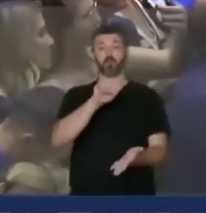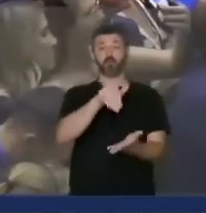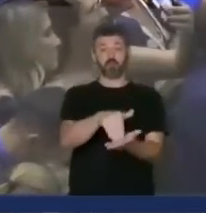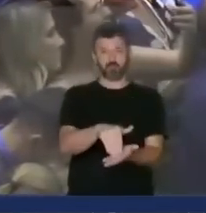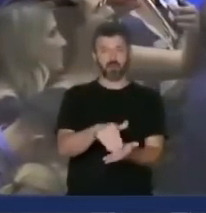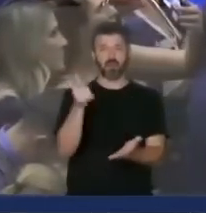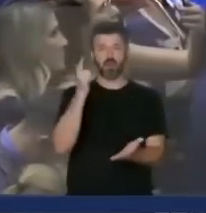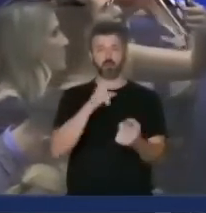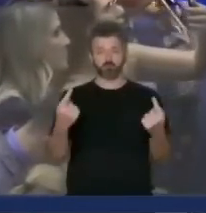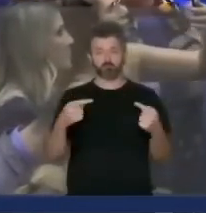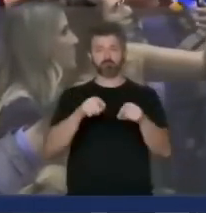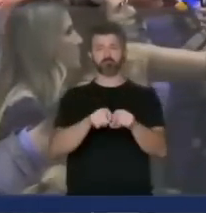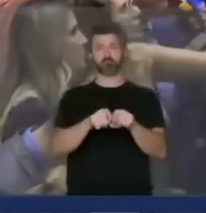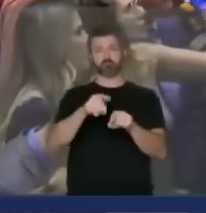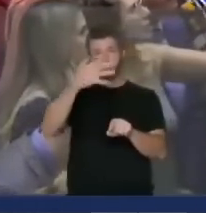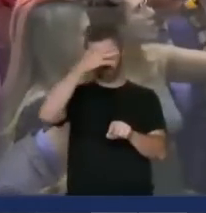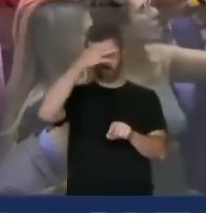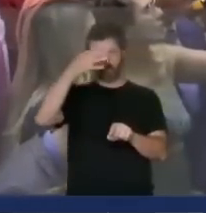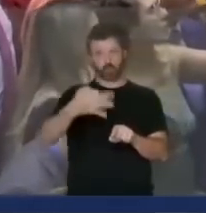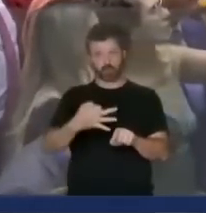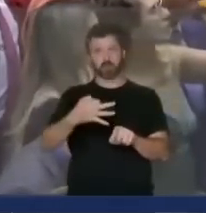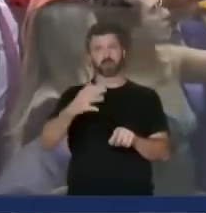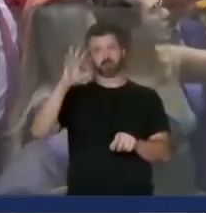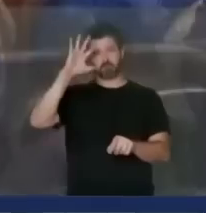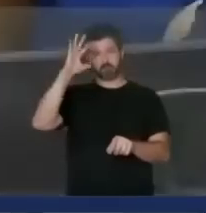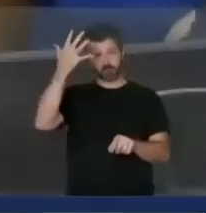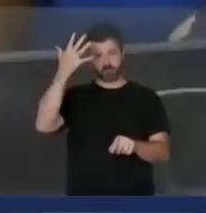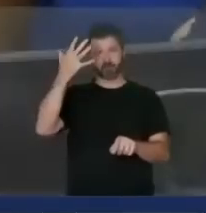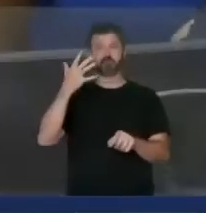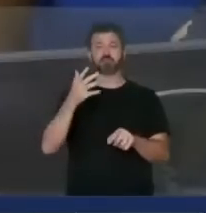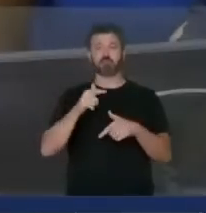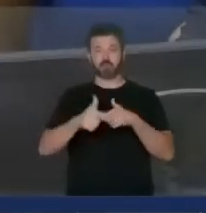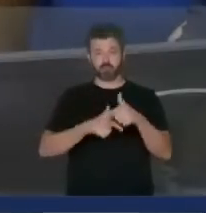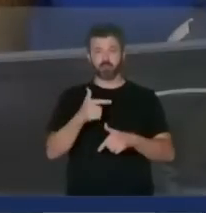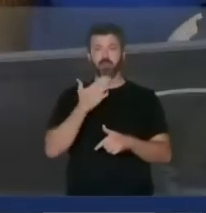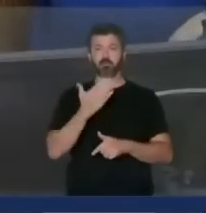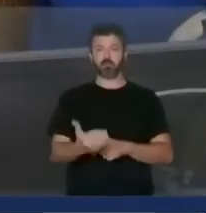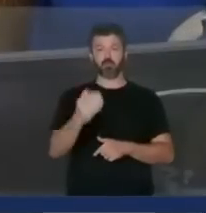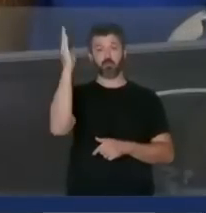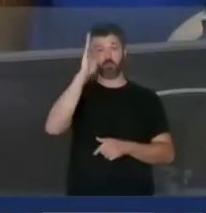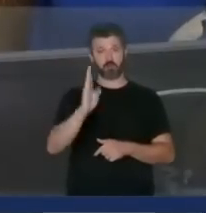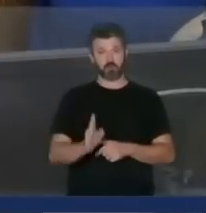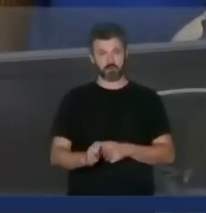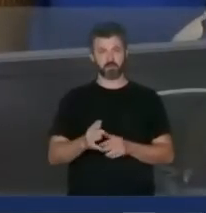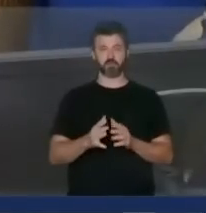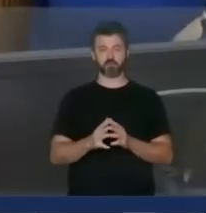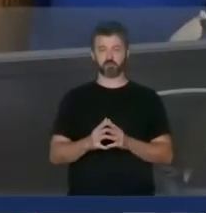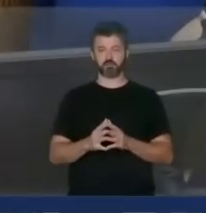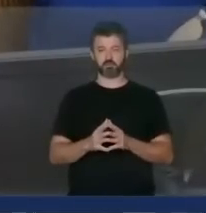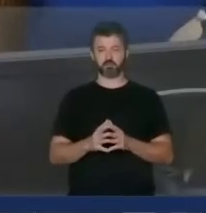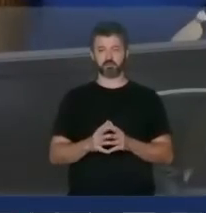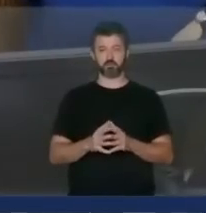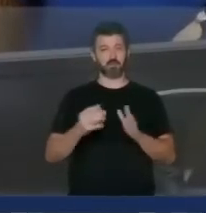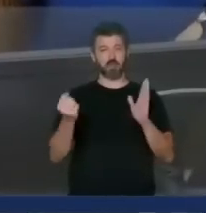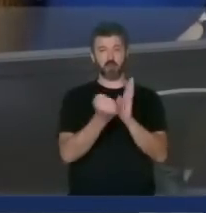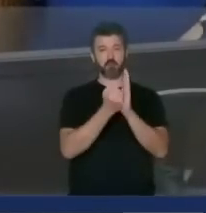construir consenso, decidir e atuar sempre em prol do Brasil. Esta foi a marca da